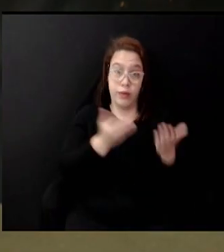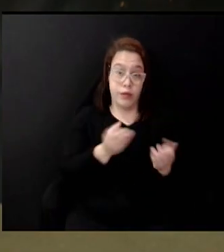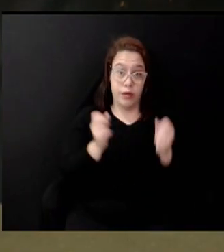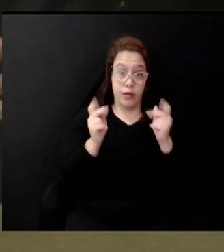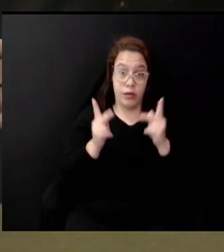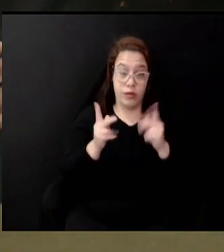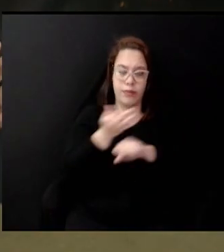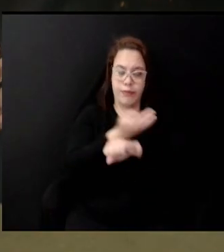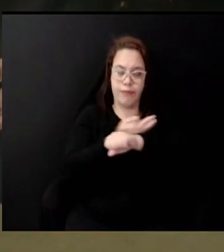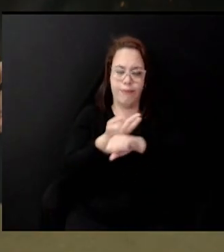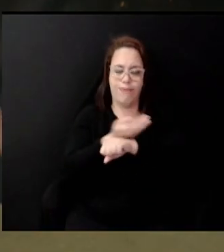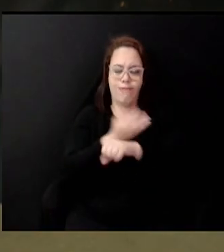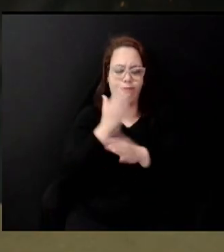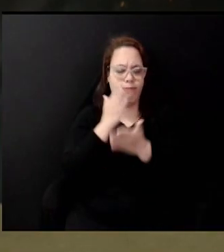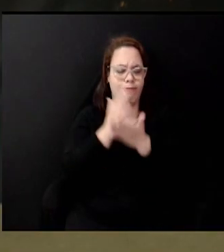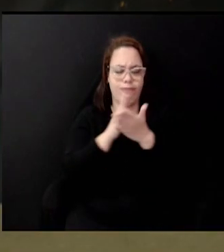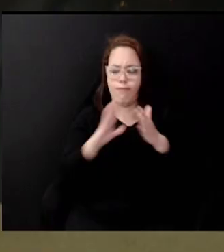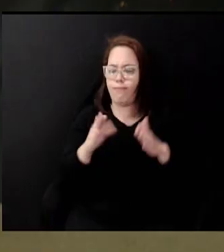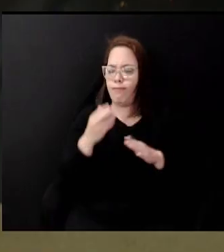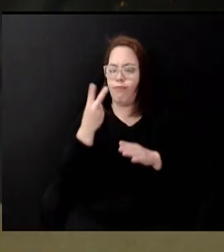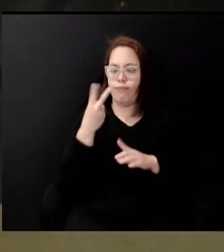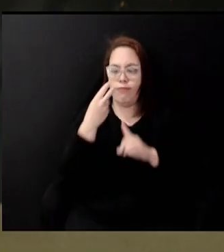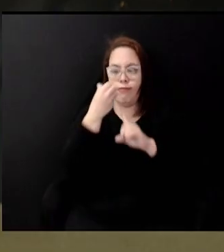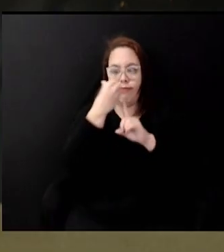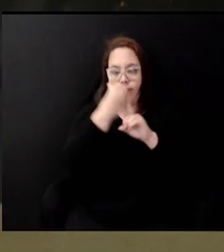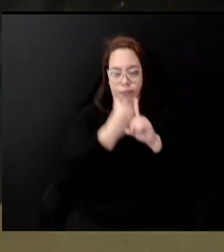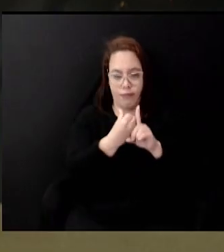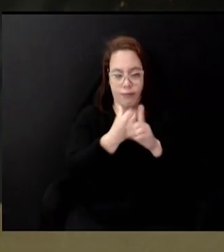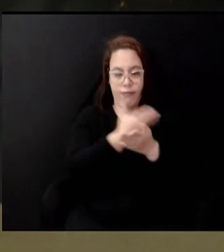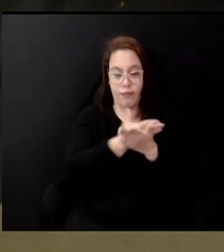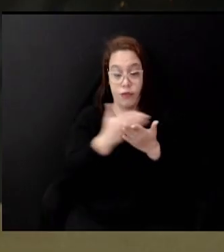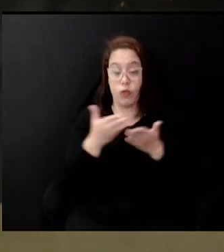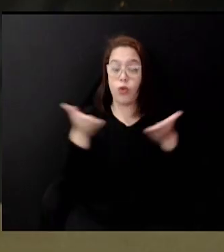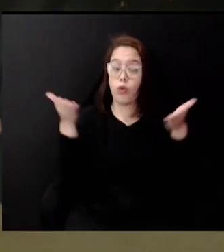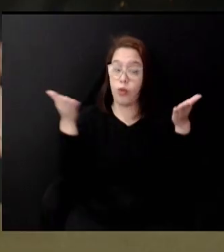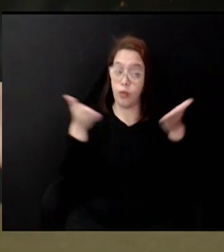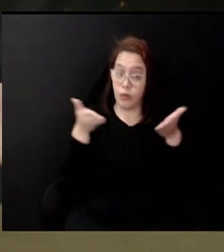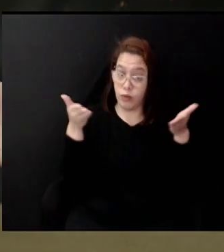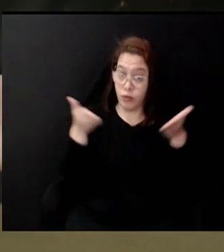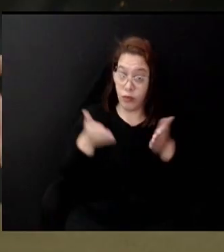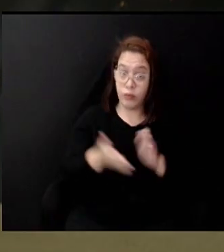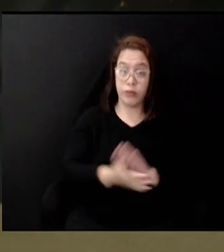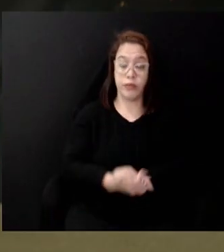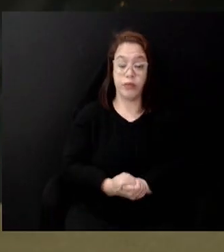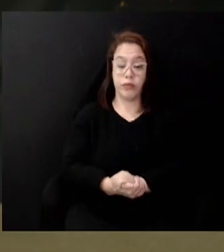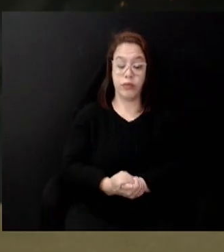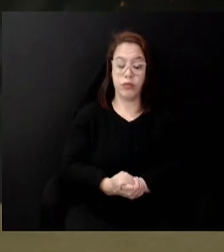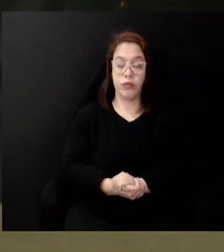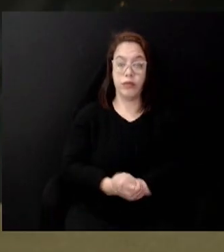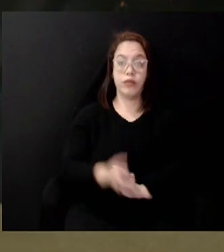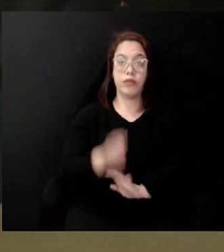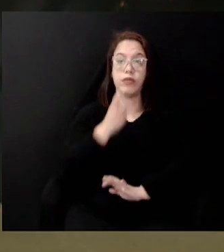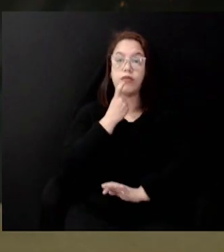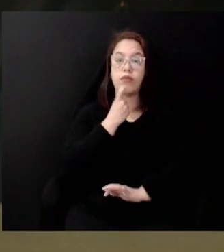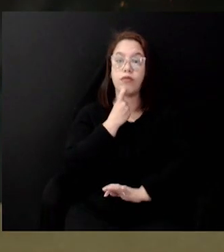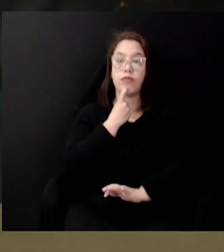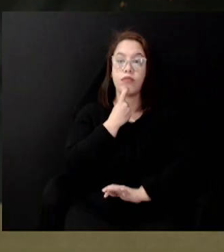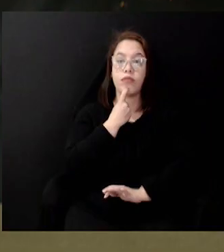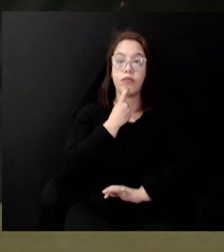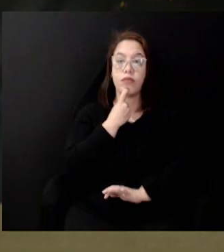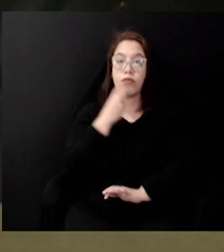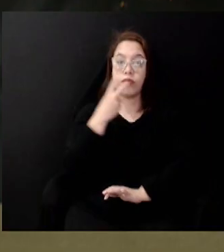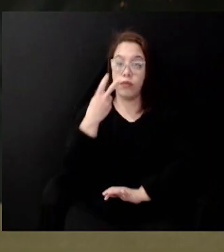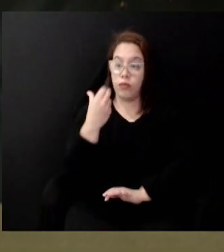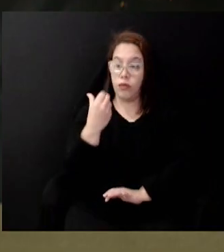acabaram. O segundo semestre letivo começou hoje e Campinas começou com